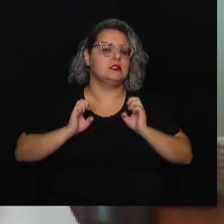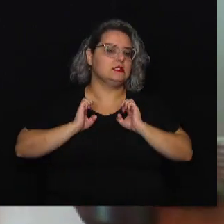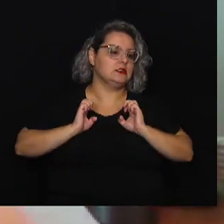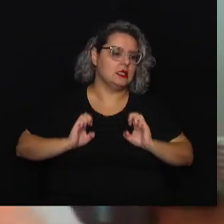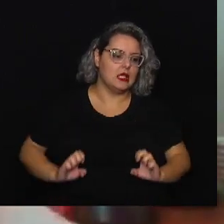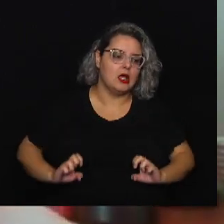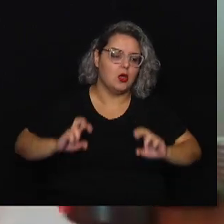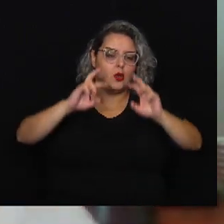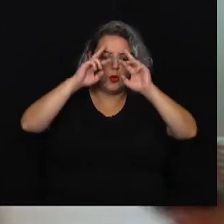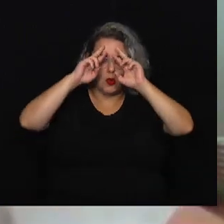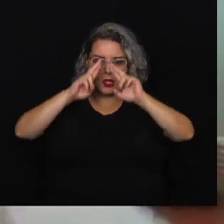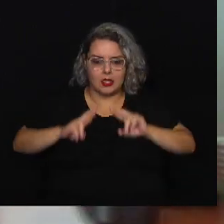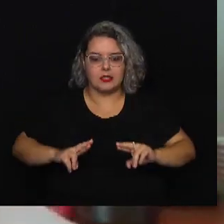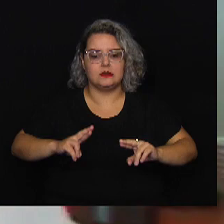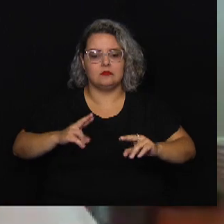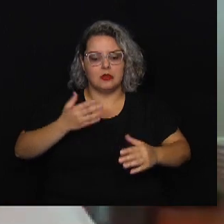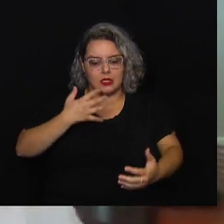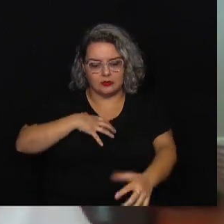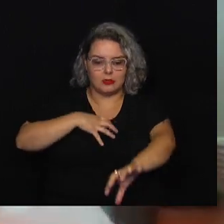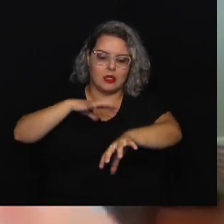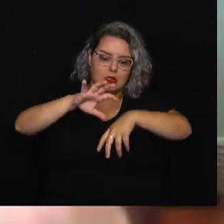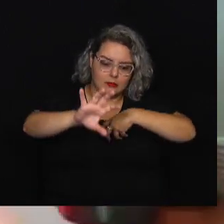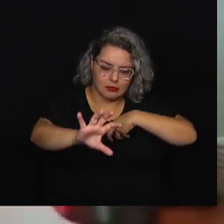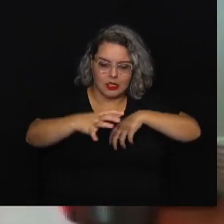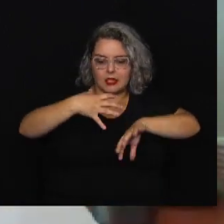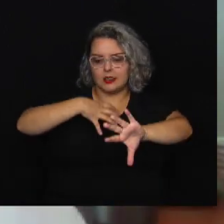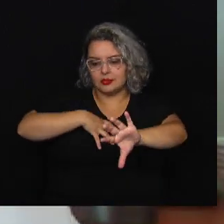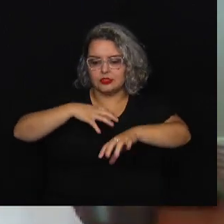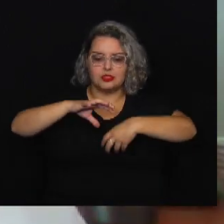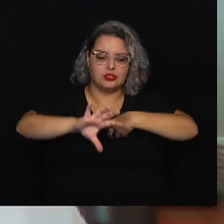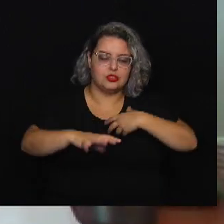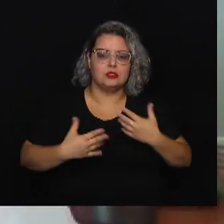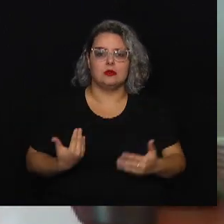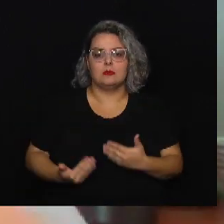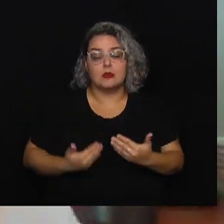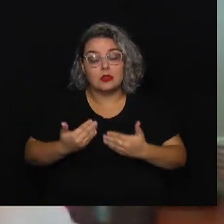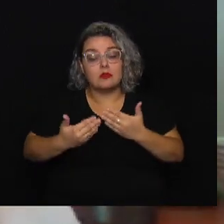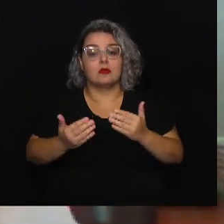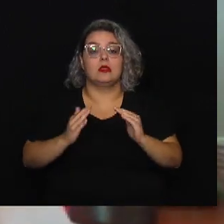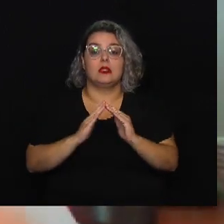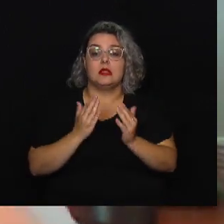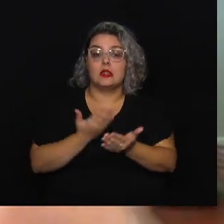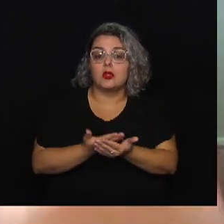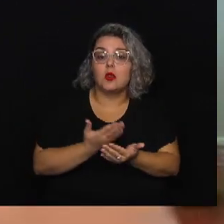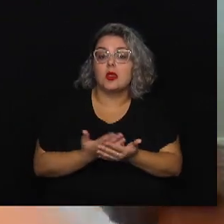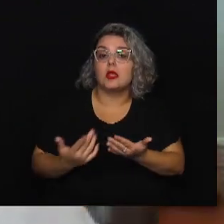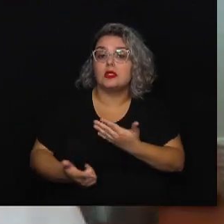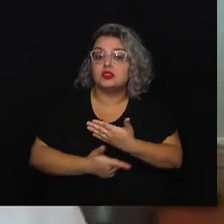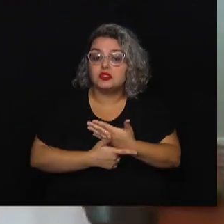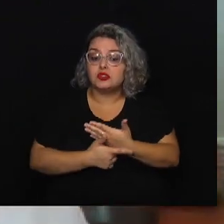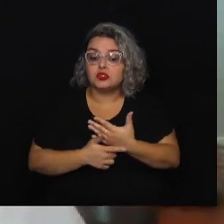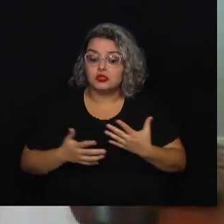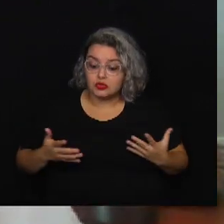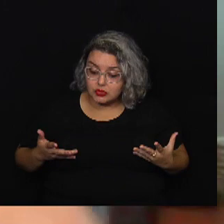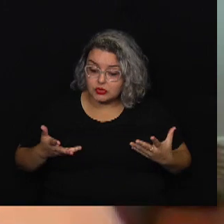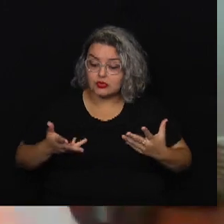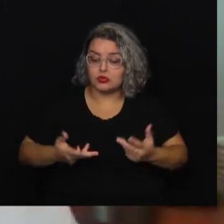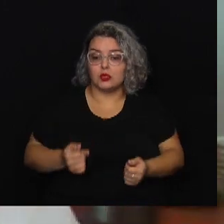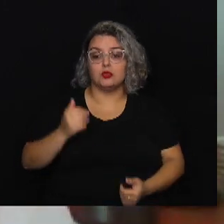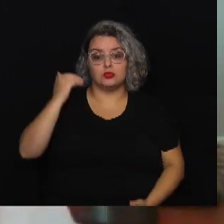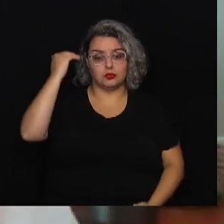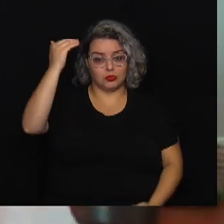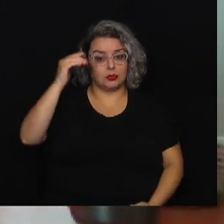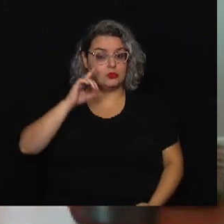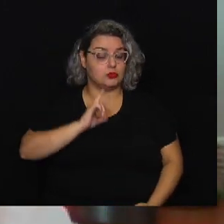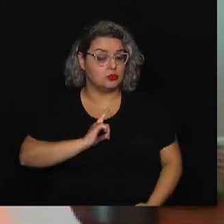respeito mútuo que a gente vai semeando na escola, esse papel de todos os adultos